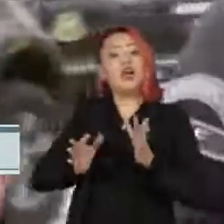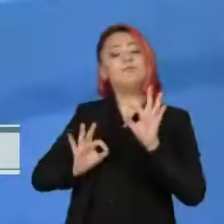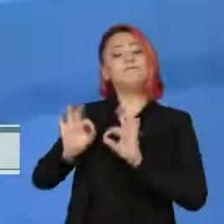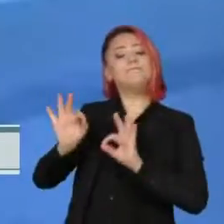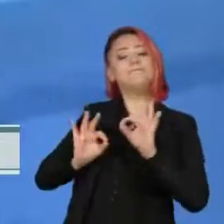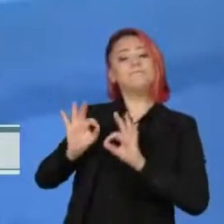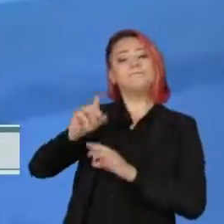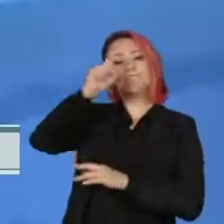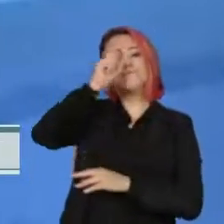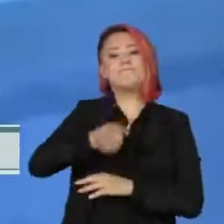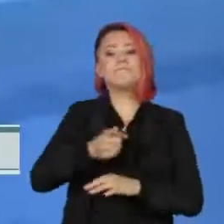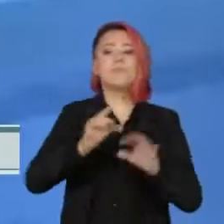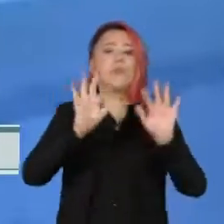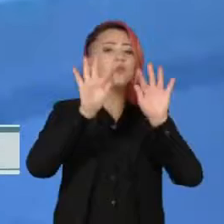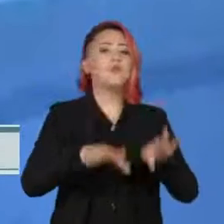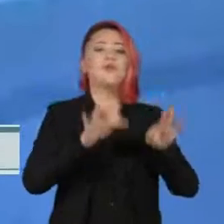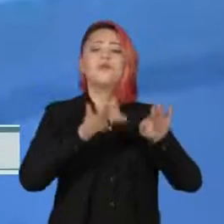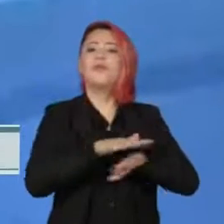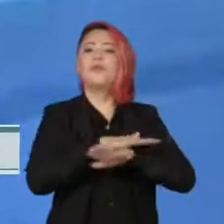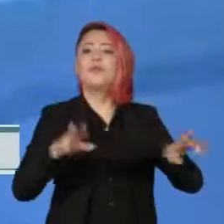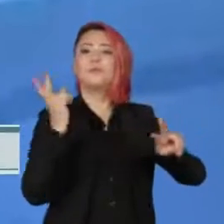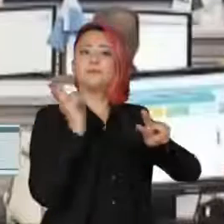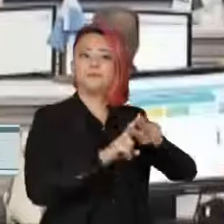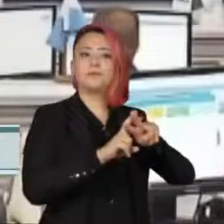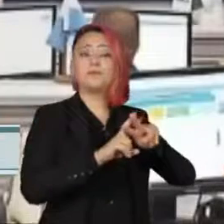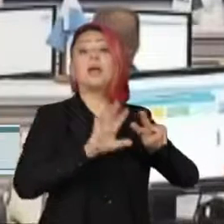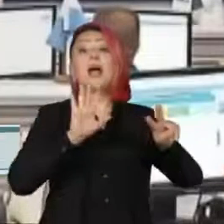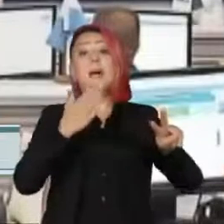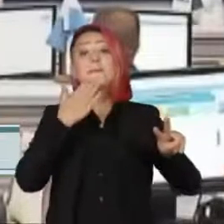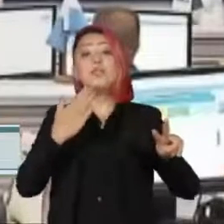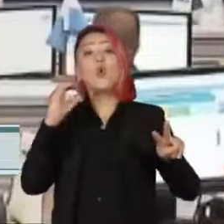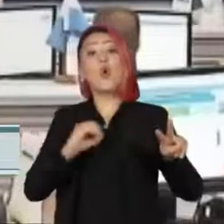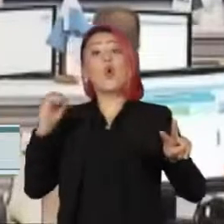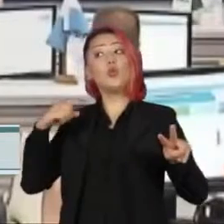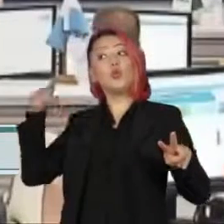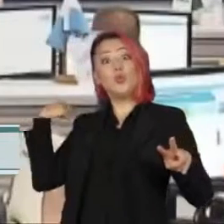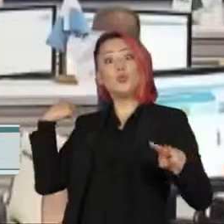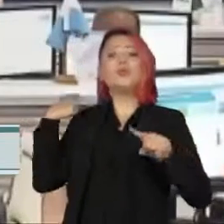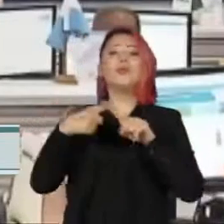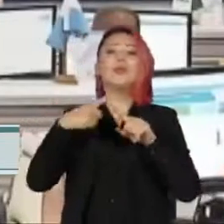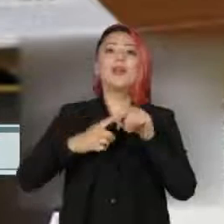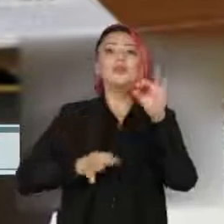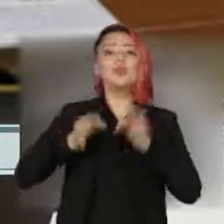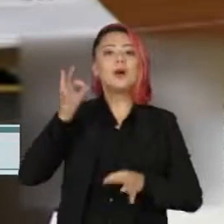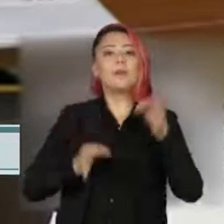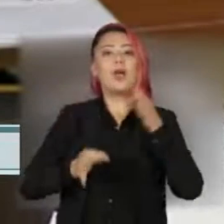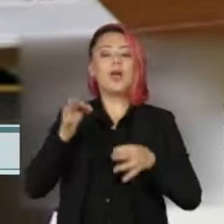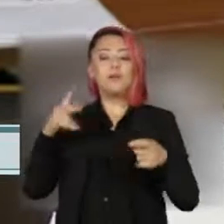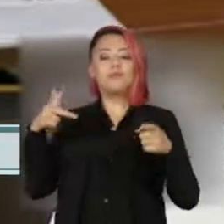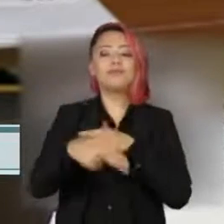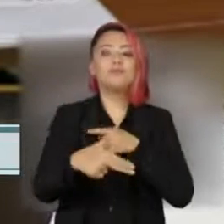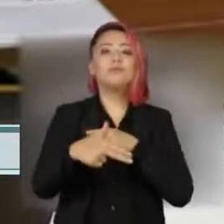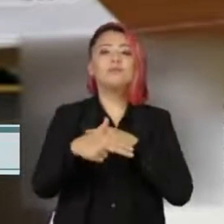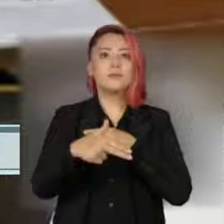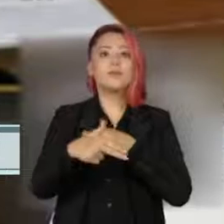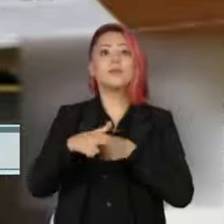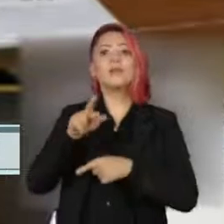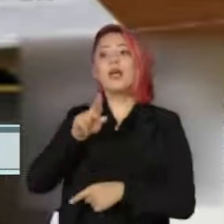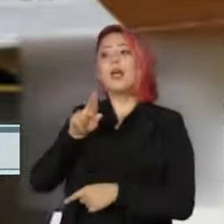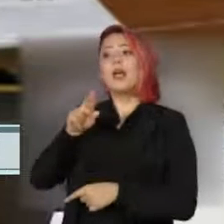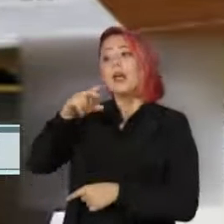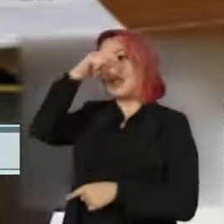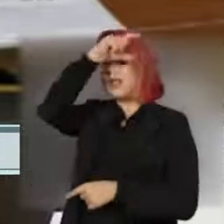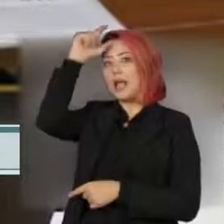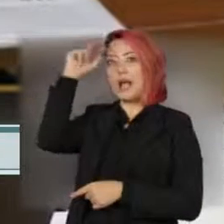Cabral ele pediu vistas do processo em outubro quando julgamento tinha sido interrompido Ricardo levand que já